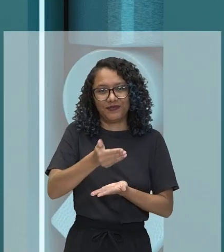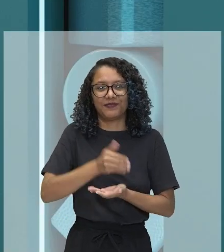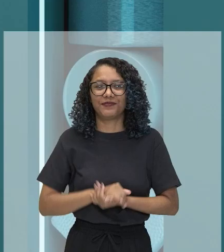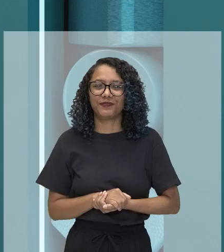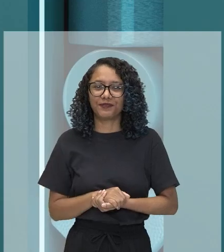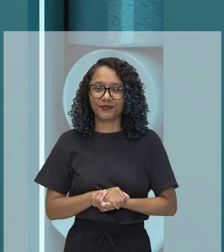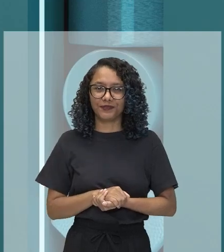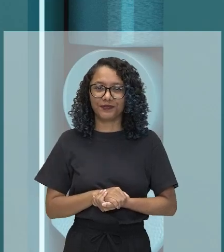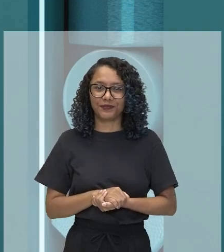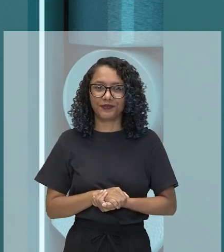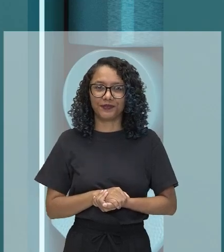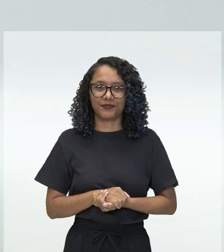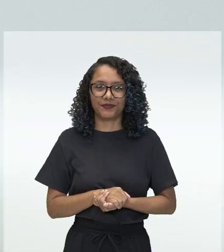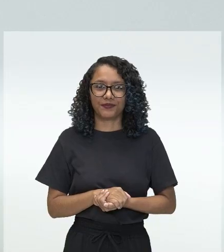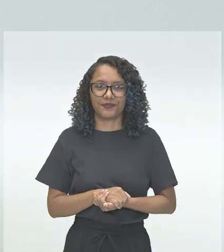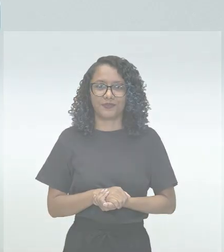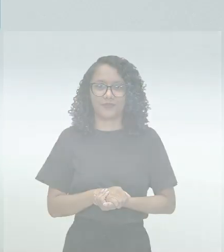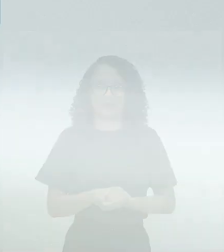a esta aula.